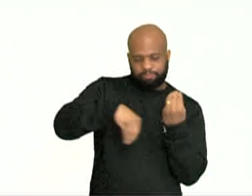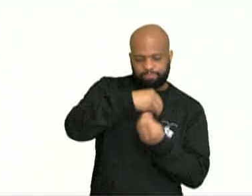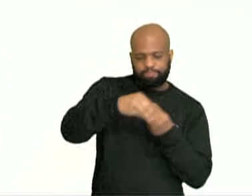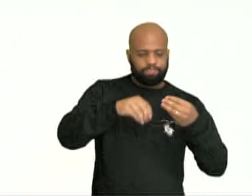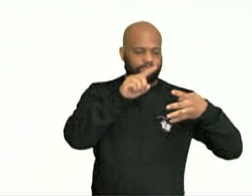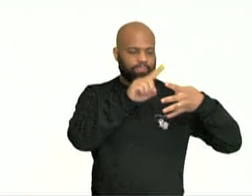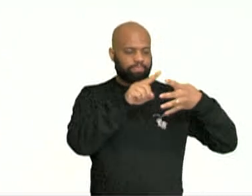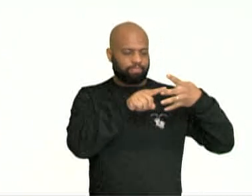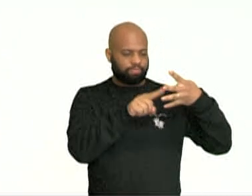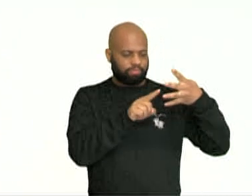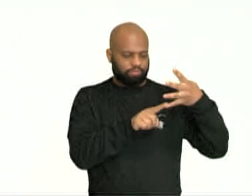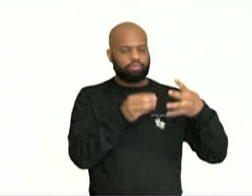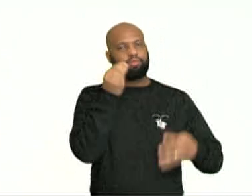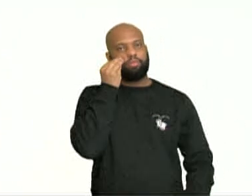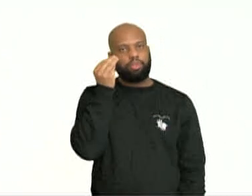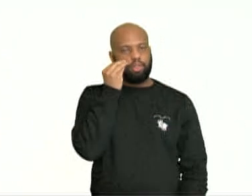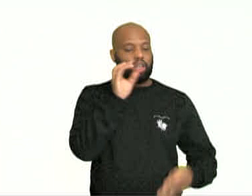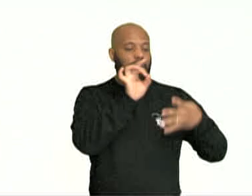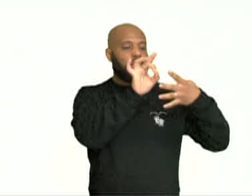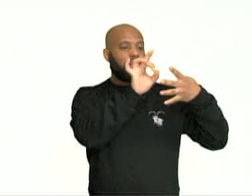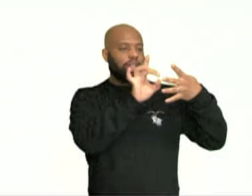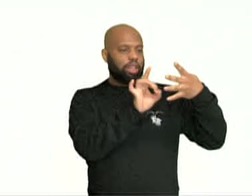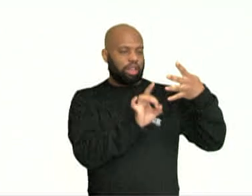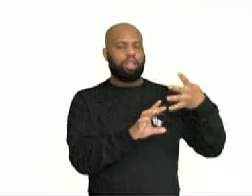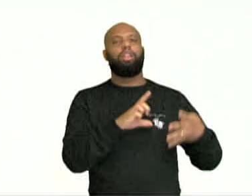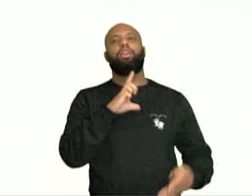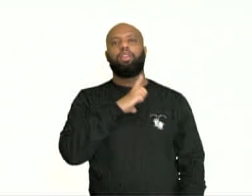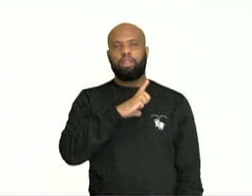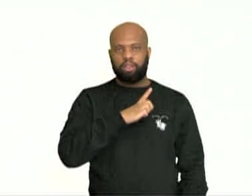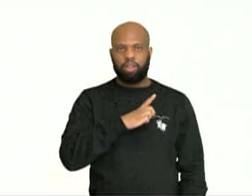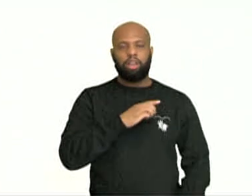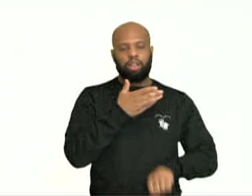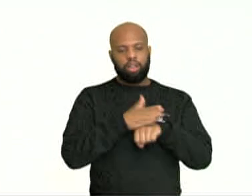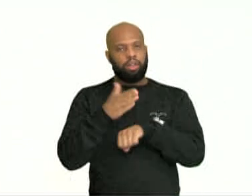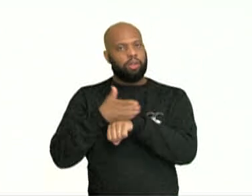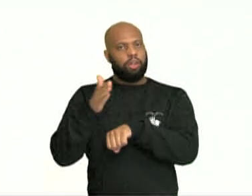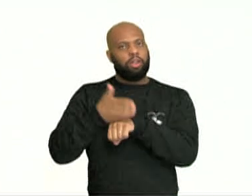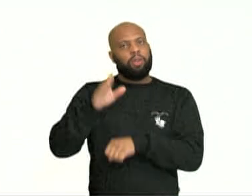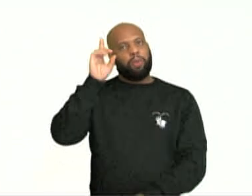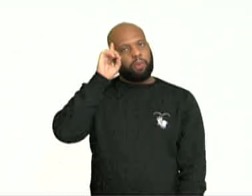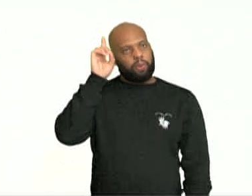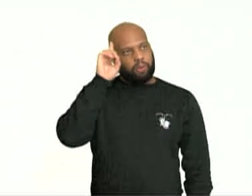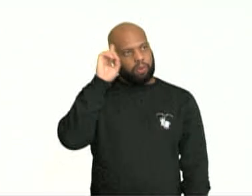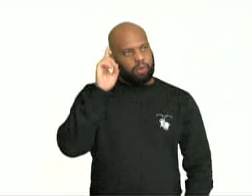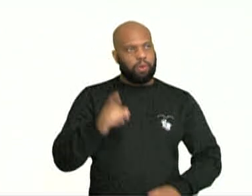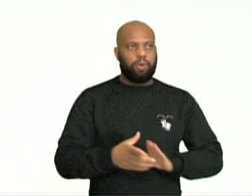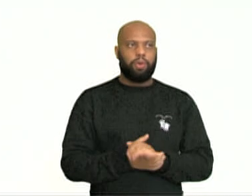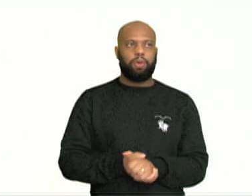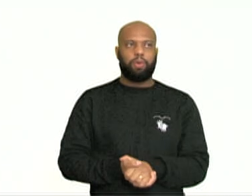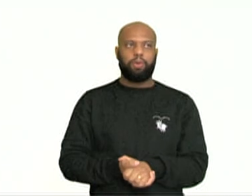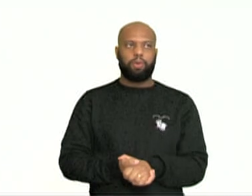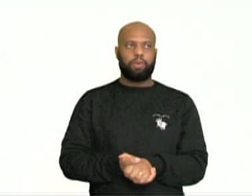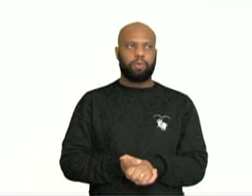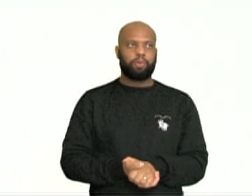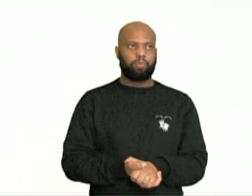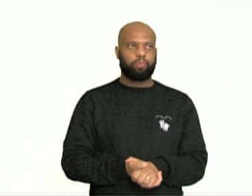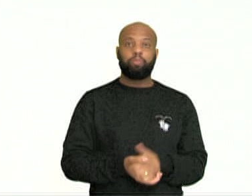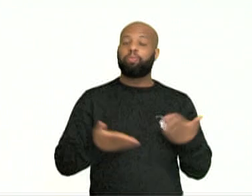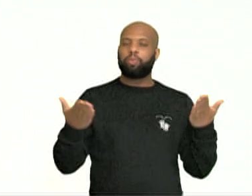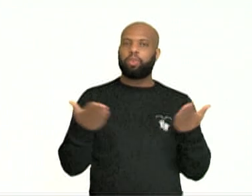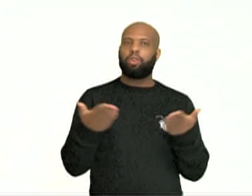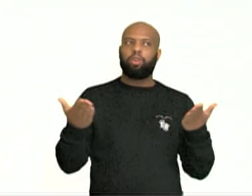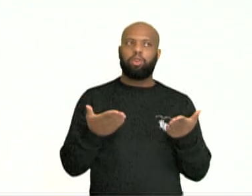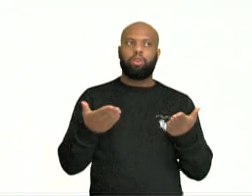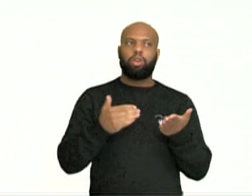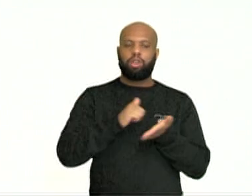e colocar pelo menos um pouquinho de cada uma dessas vertentes na prática diária do yoga. Vamos para a